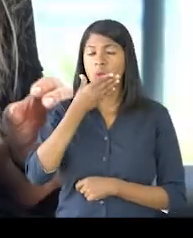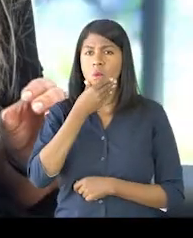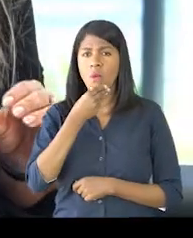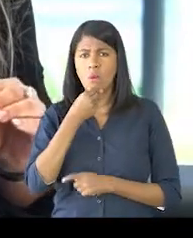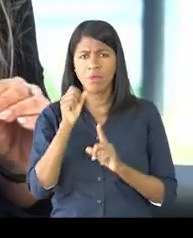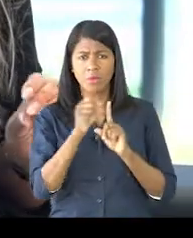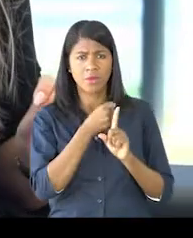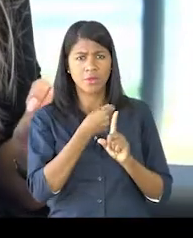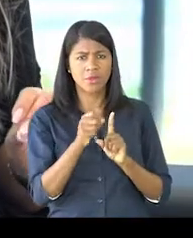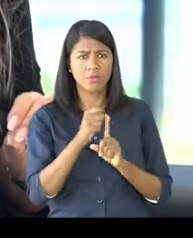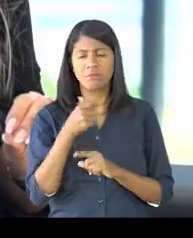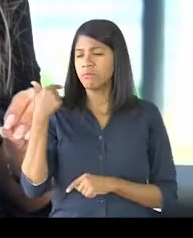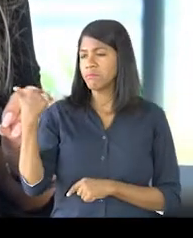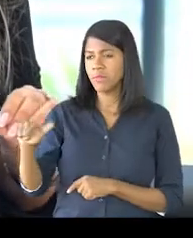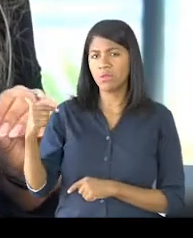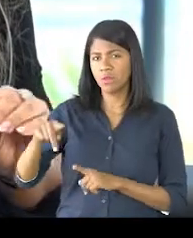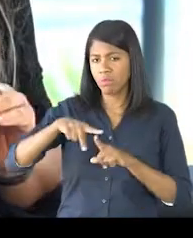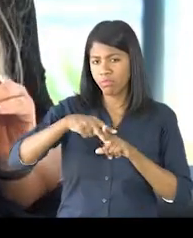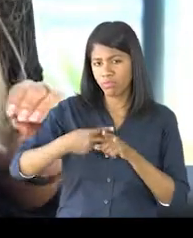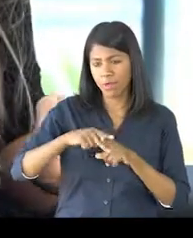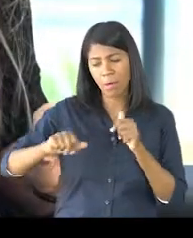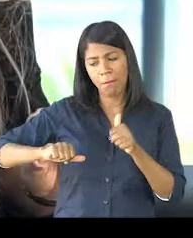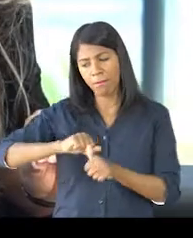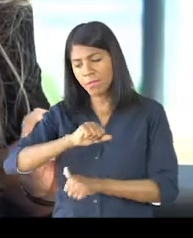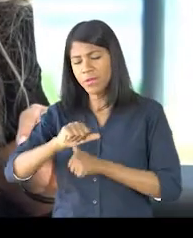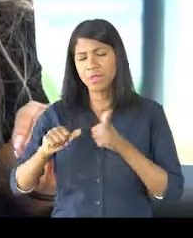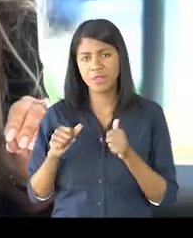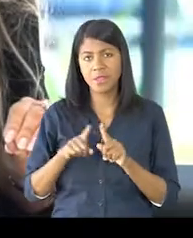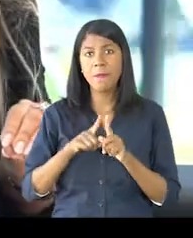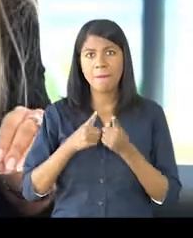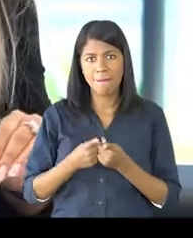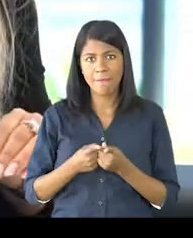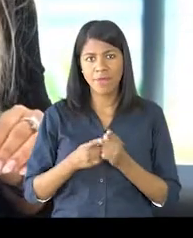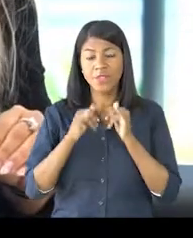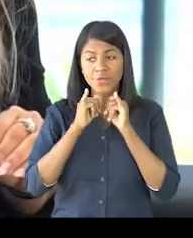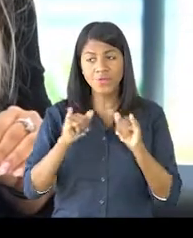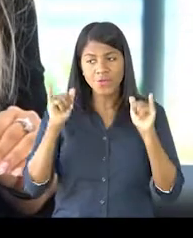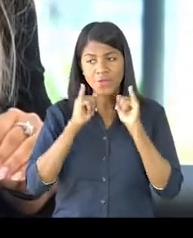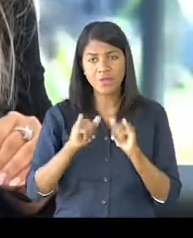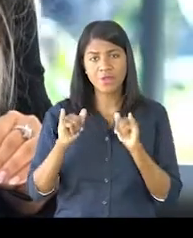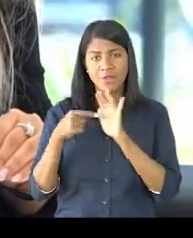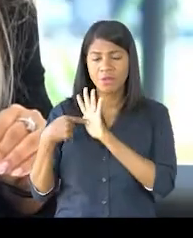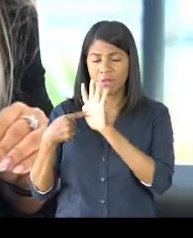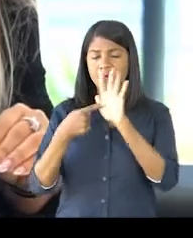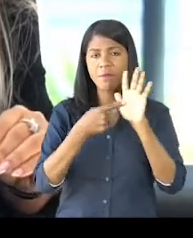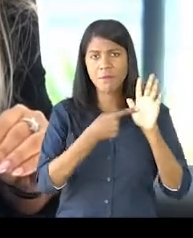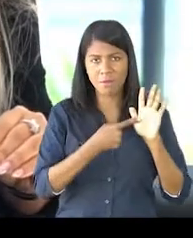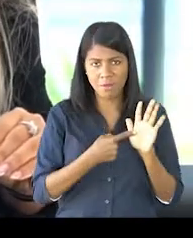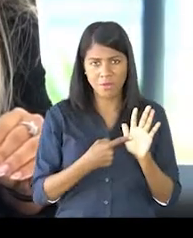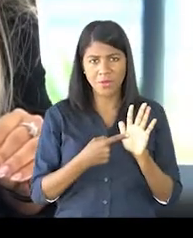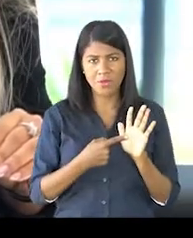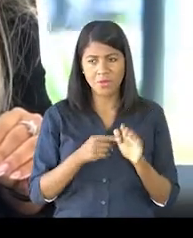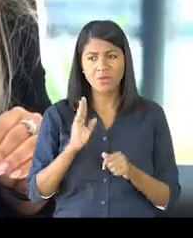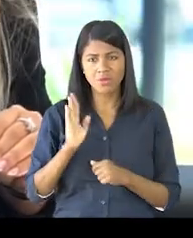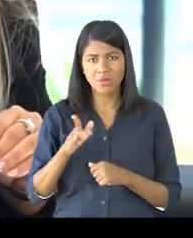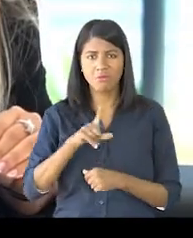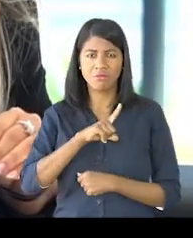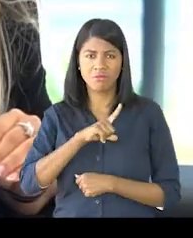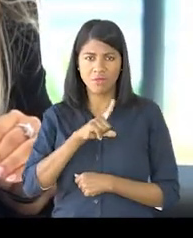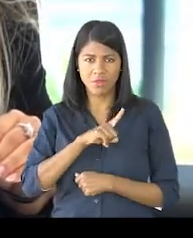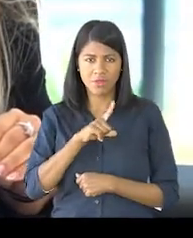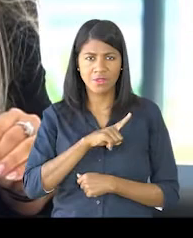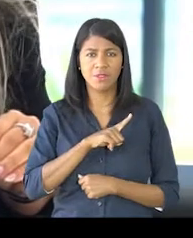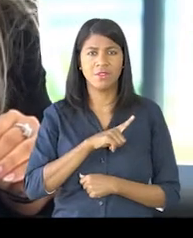secretaria, eu achava que o homem agressor não tinha conserto. Mas os dados desse trabalho com